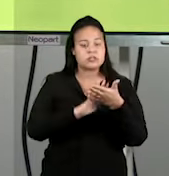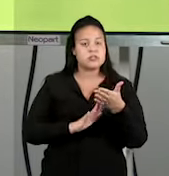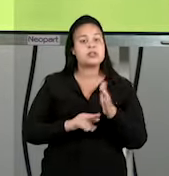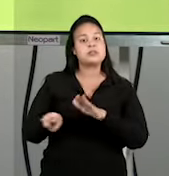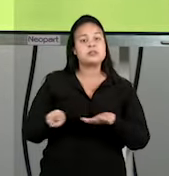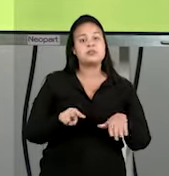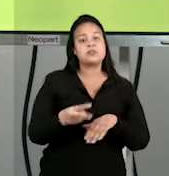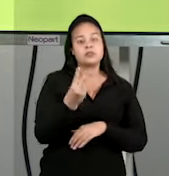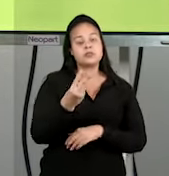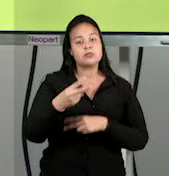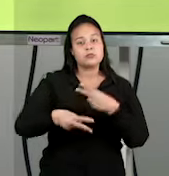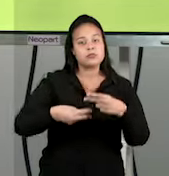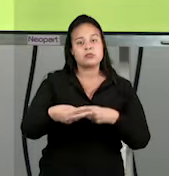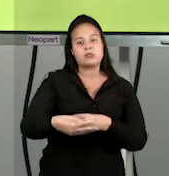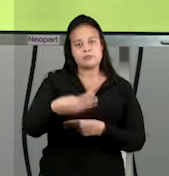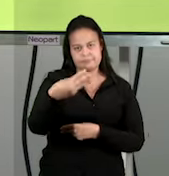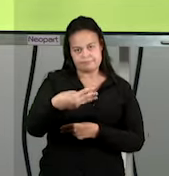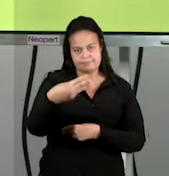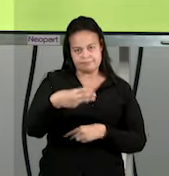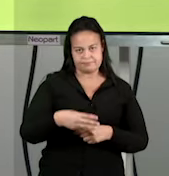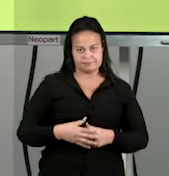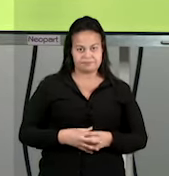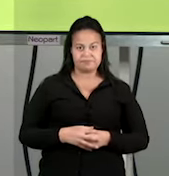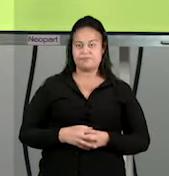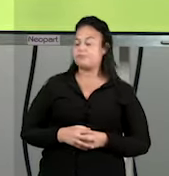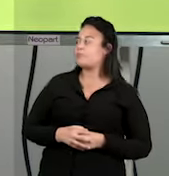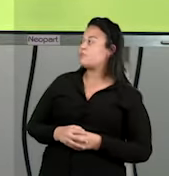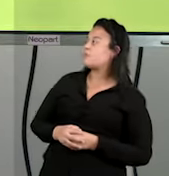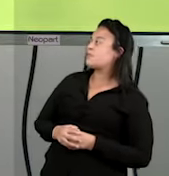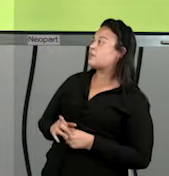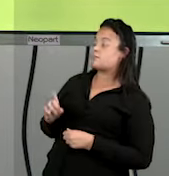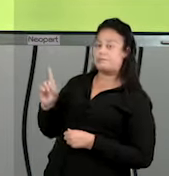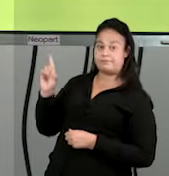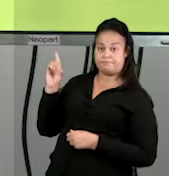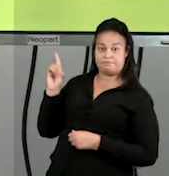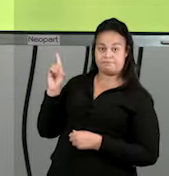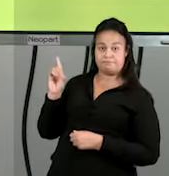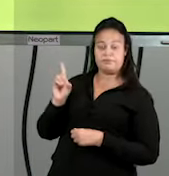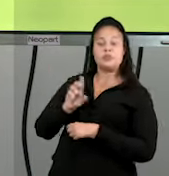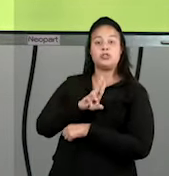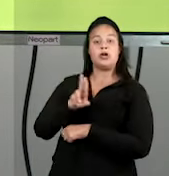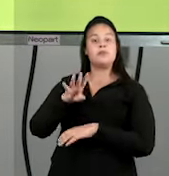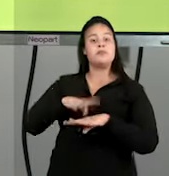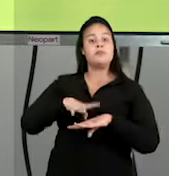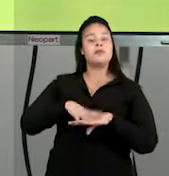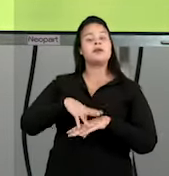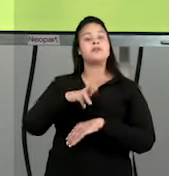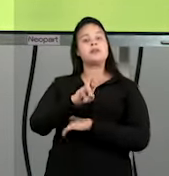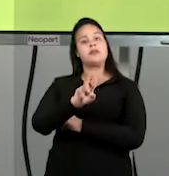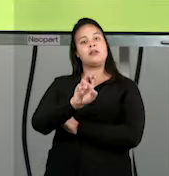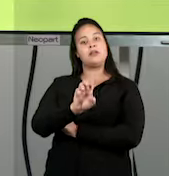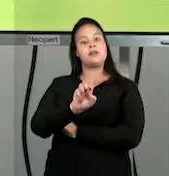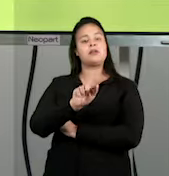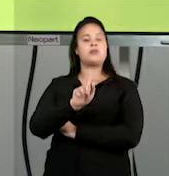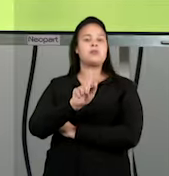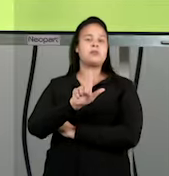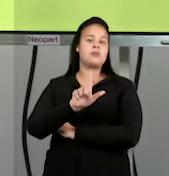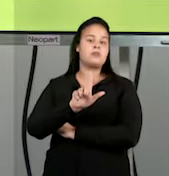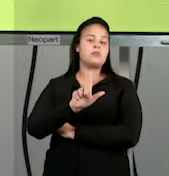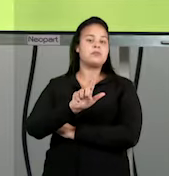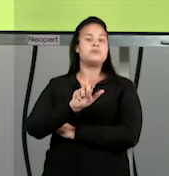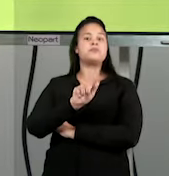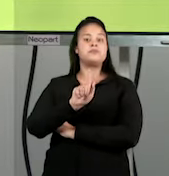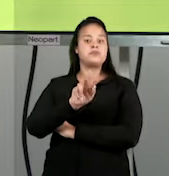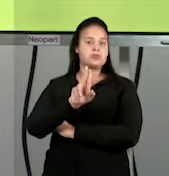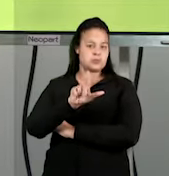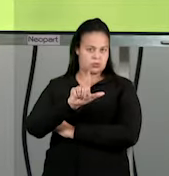do 3º bimestre. Um polígono regular, ele tem os lados